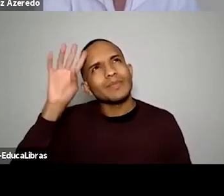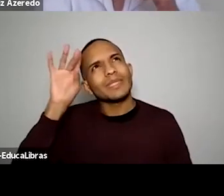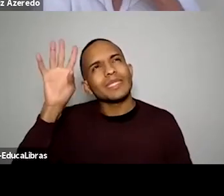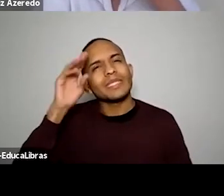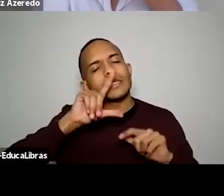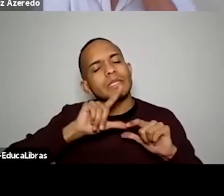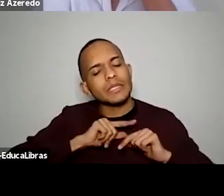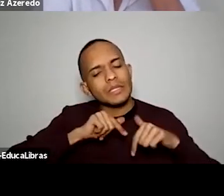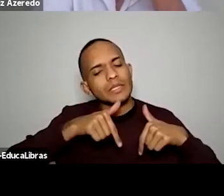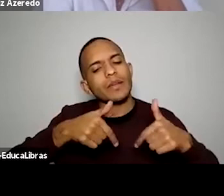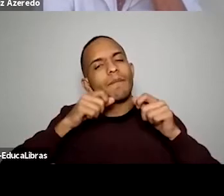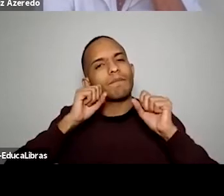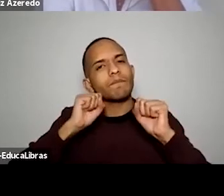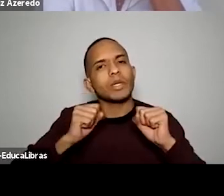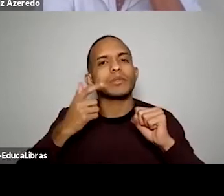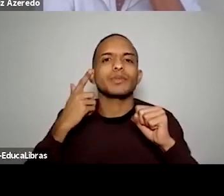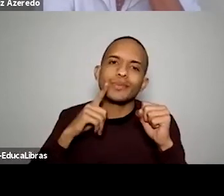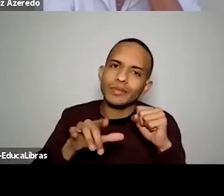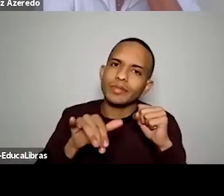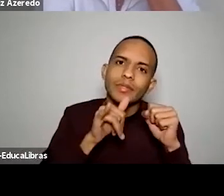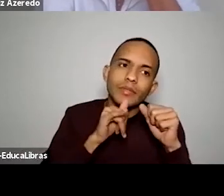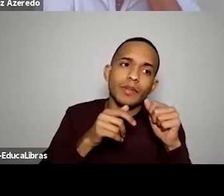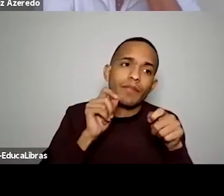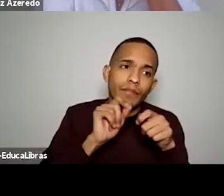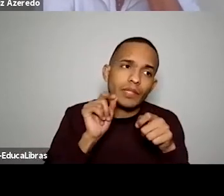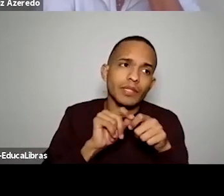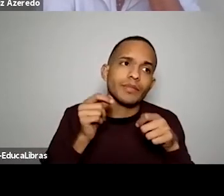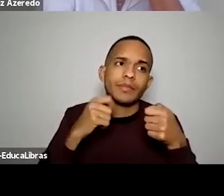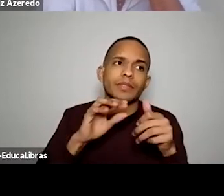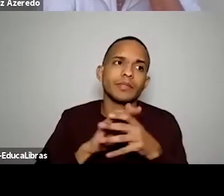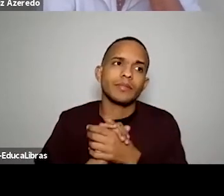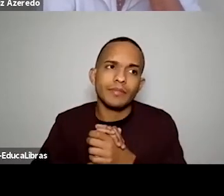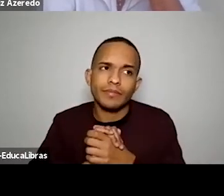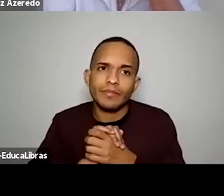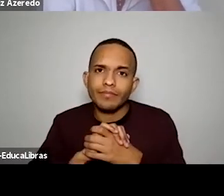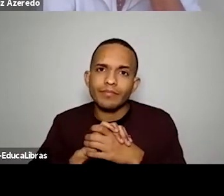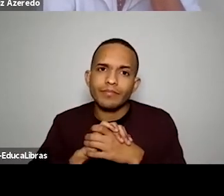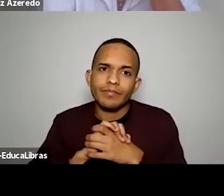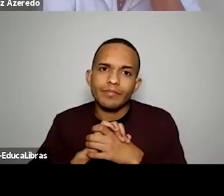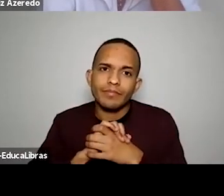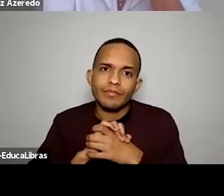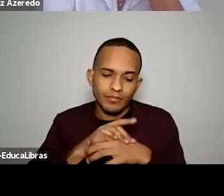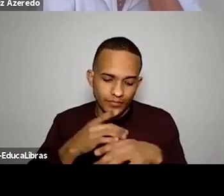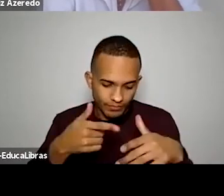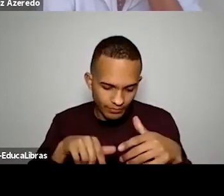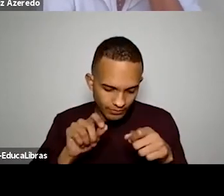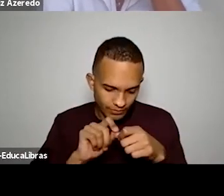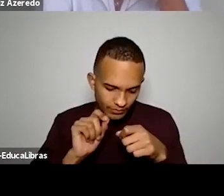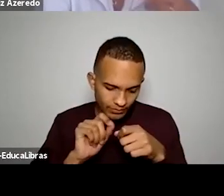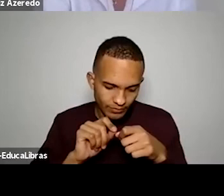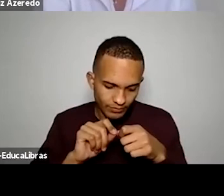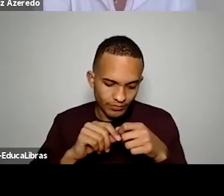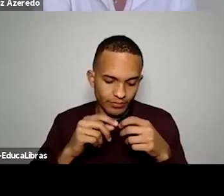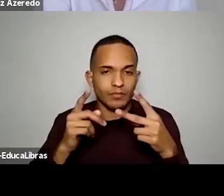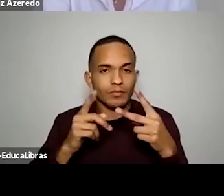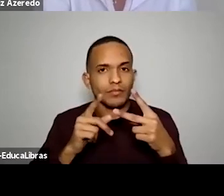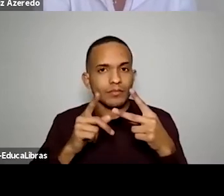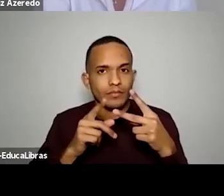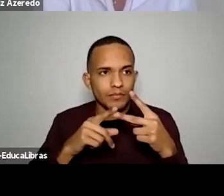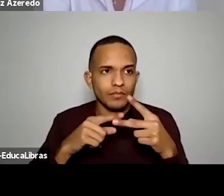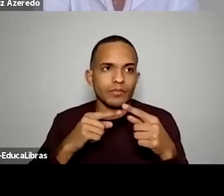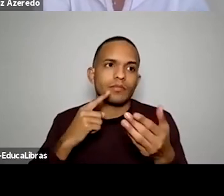que a gente possa dar um exemplo, nós temos que fazer aquilo que nós estamos falando que vamos fazer. Segundo, tratar